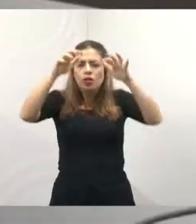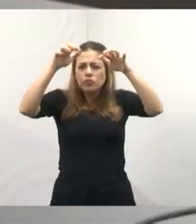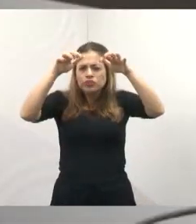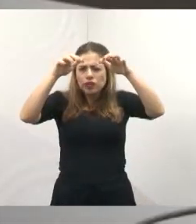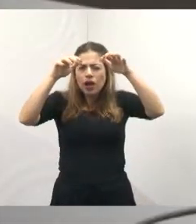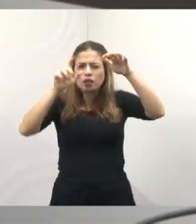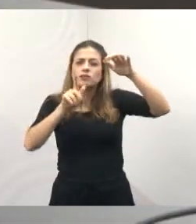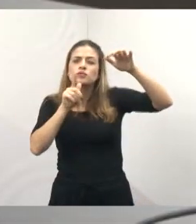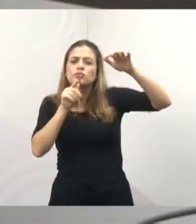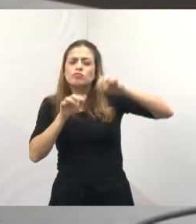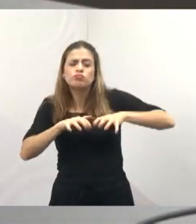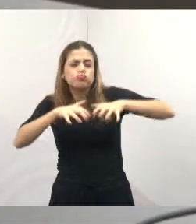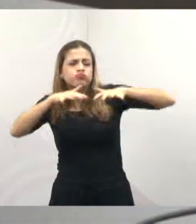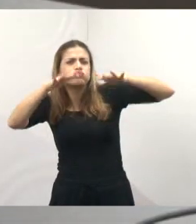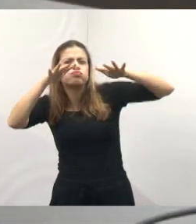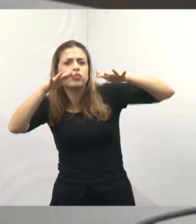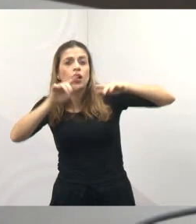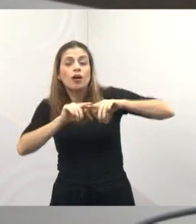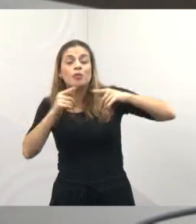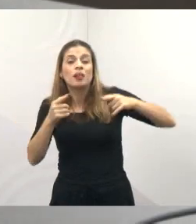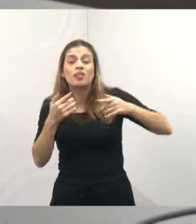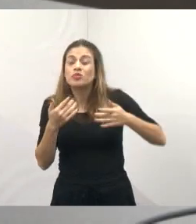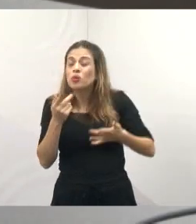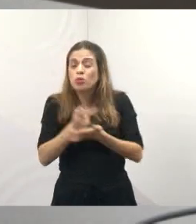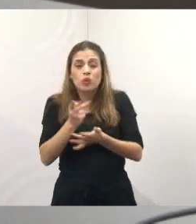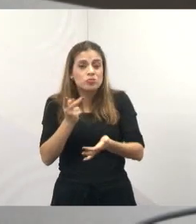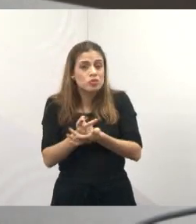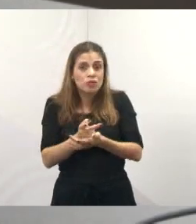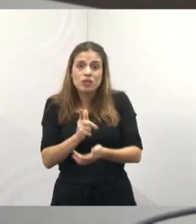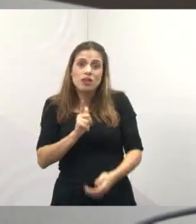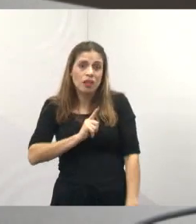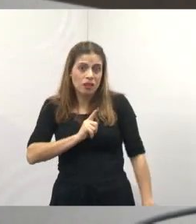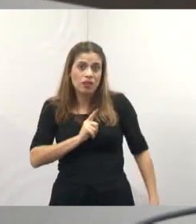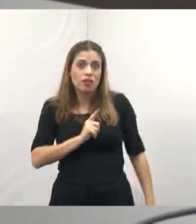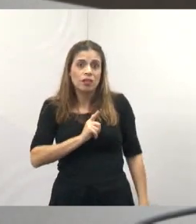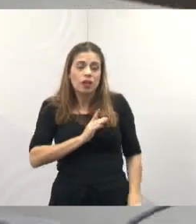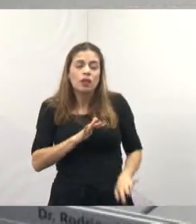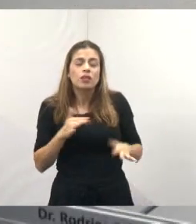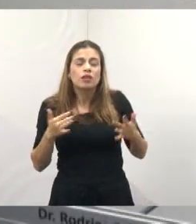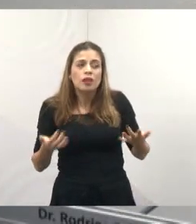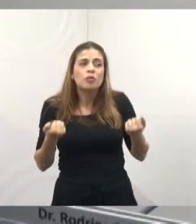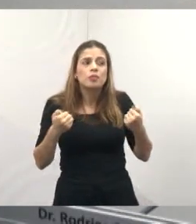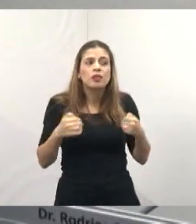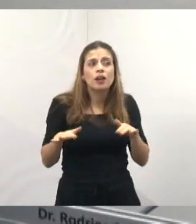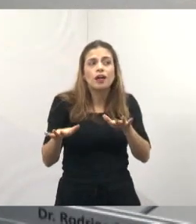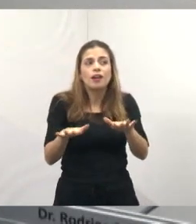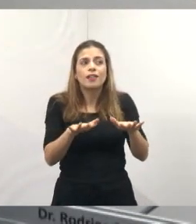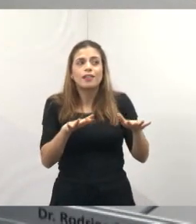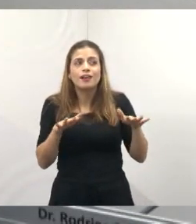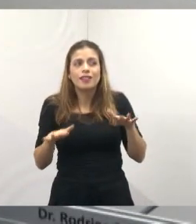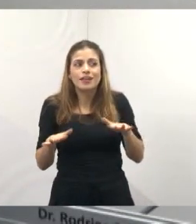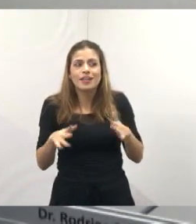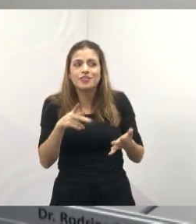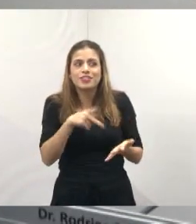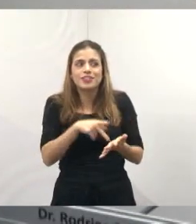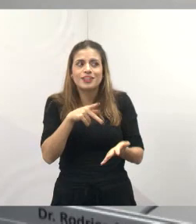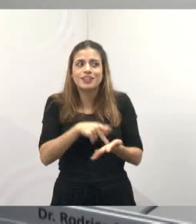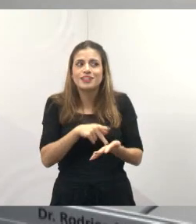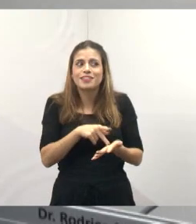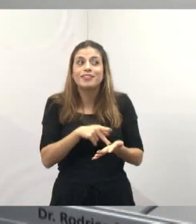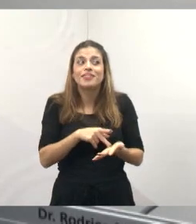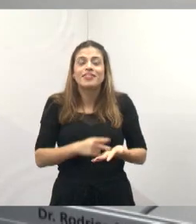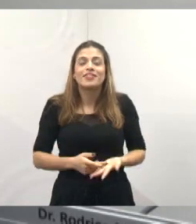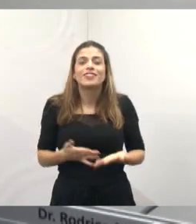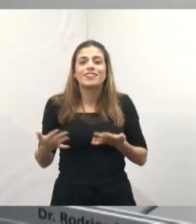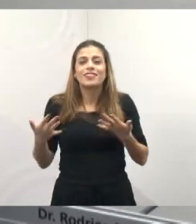as pessoas continuaram perdendo as suas coisas. Então, a gente tem que ser coerente e verdadeiro naquilo que a gente fala.